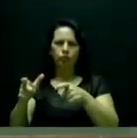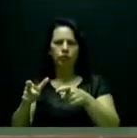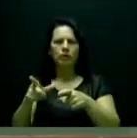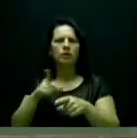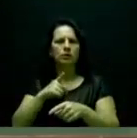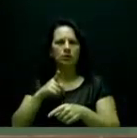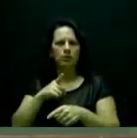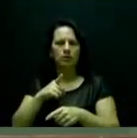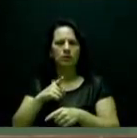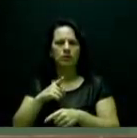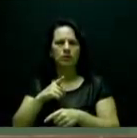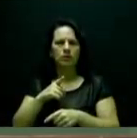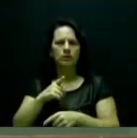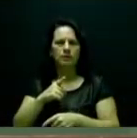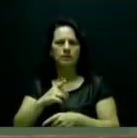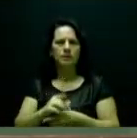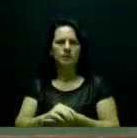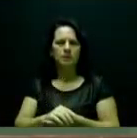qual